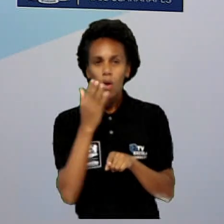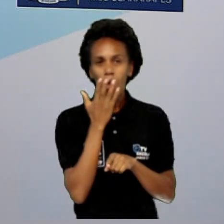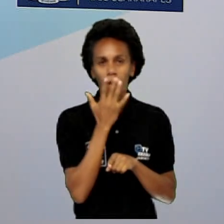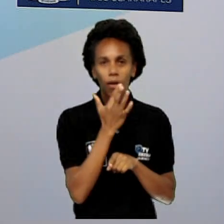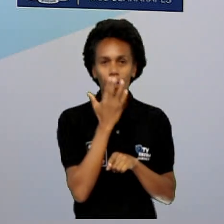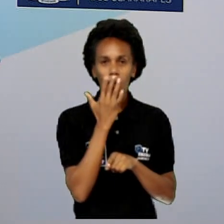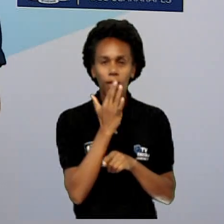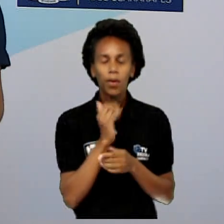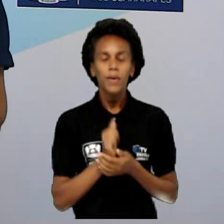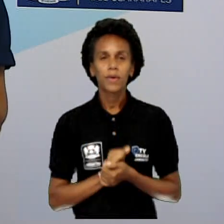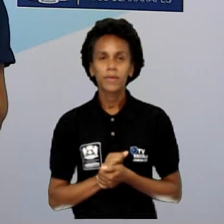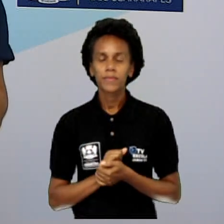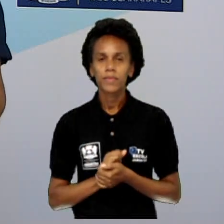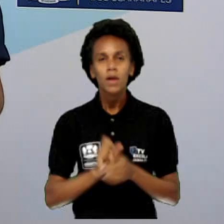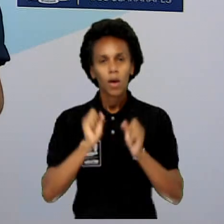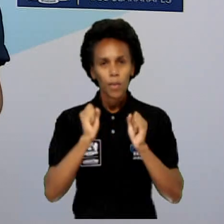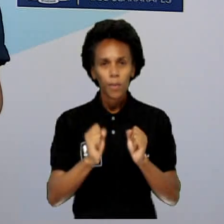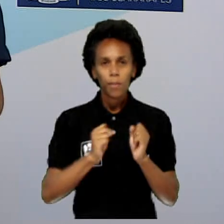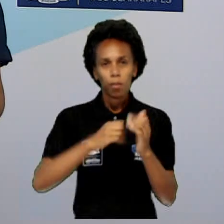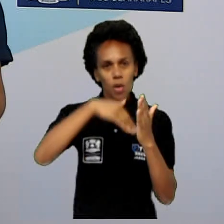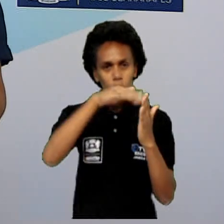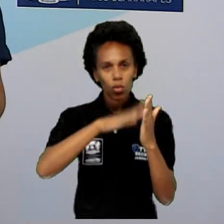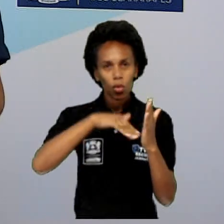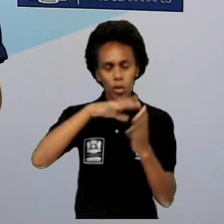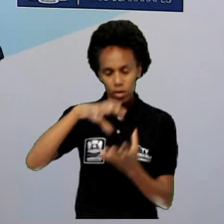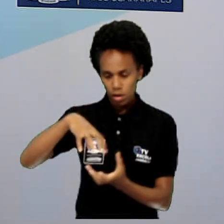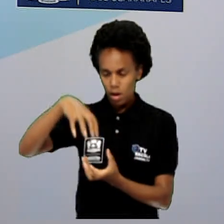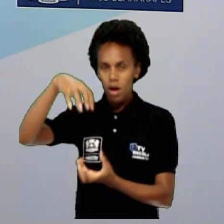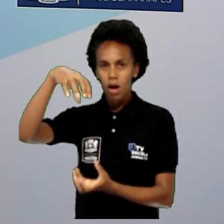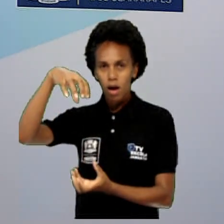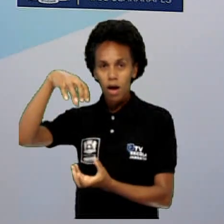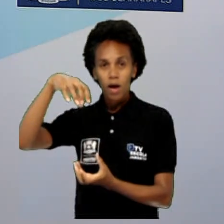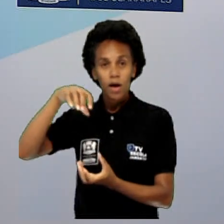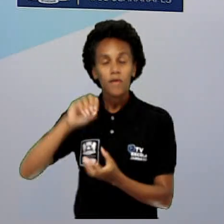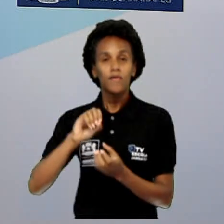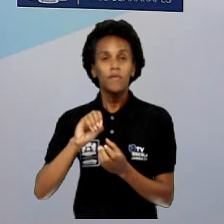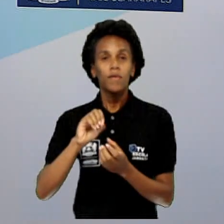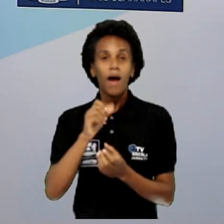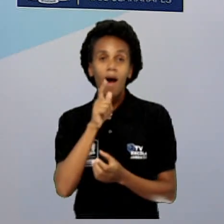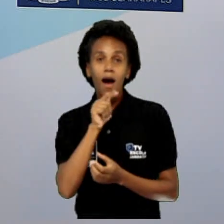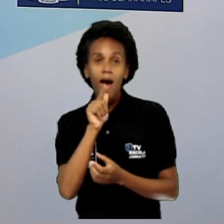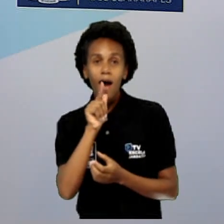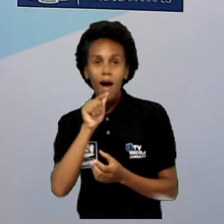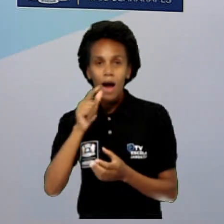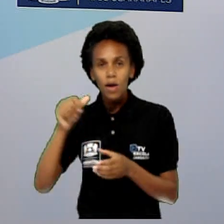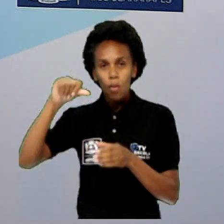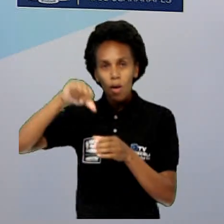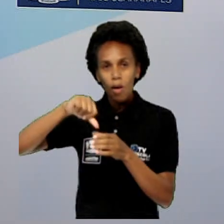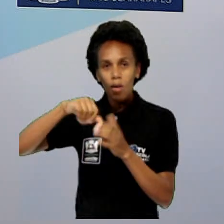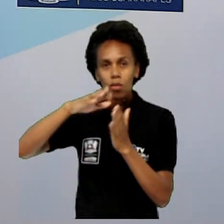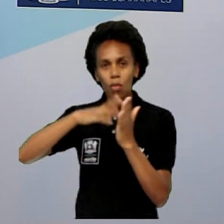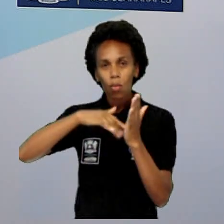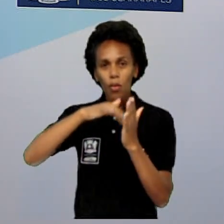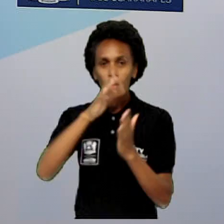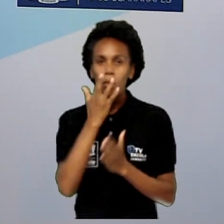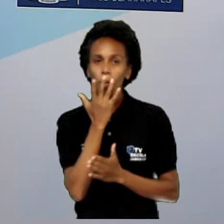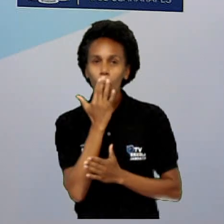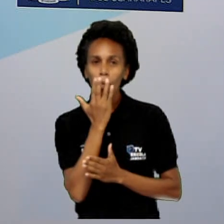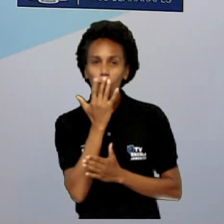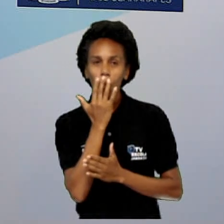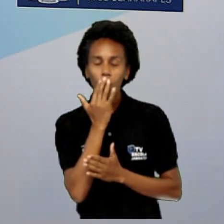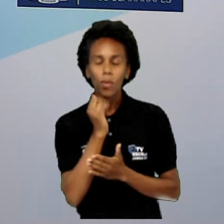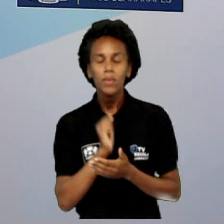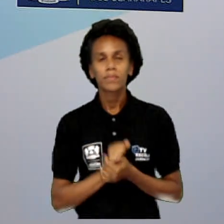argolas como as garrafas. Pode colorir a água da garrafa, vai ficar legal. Cada uma com uma cor, vai ficar bem divertido, tá